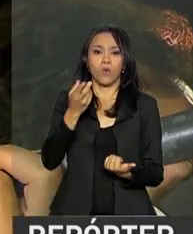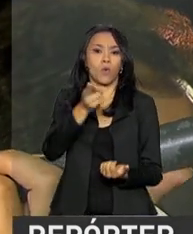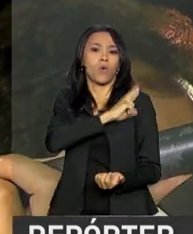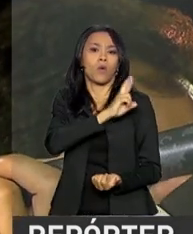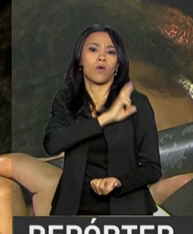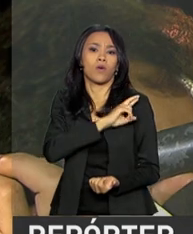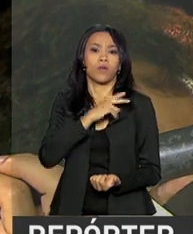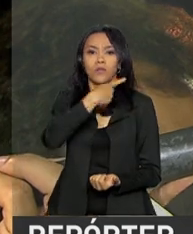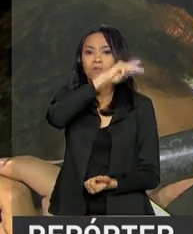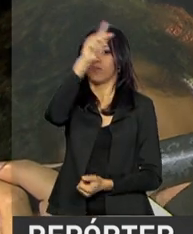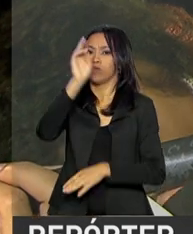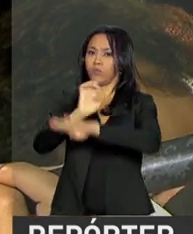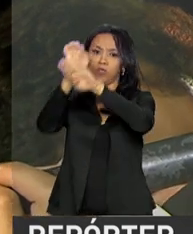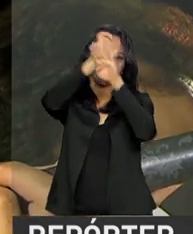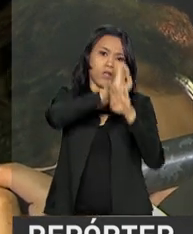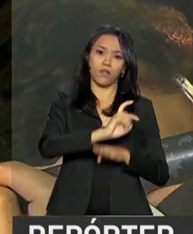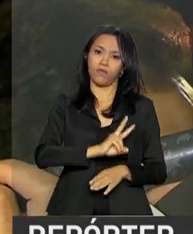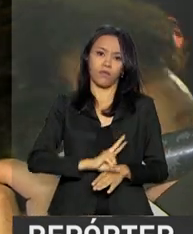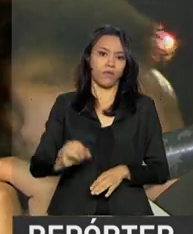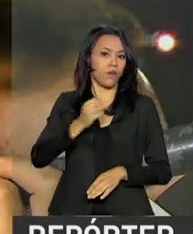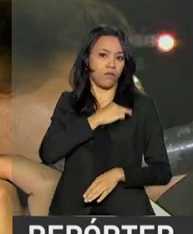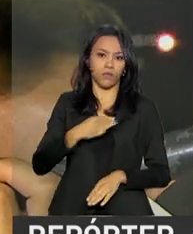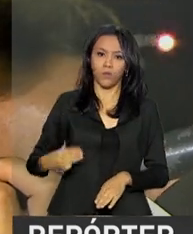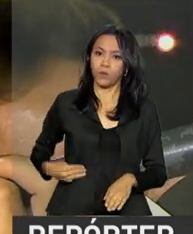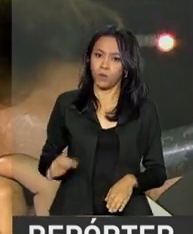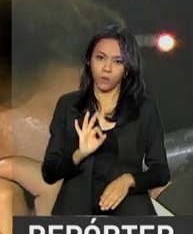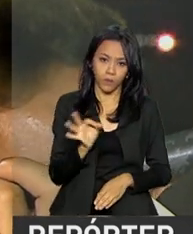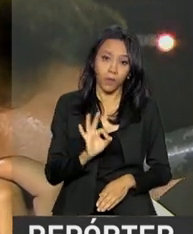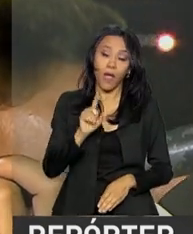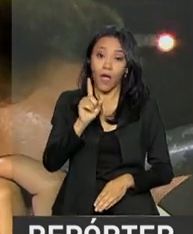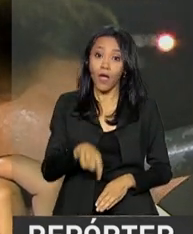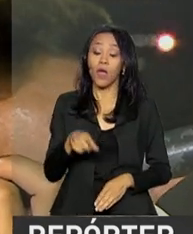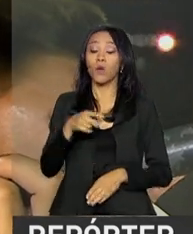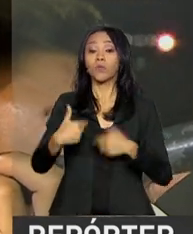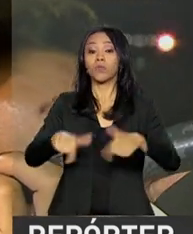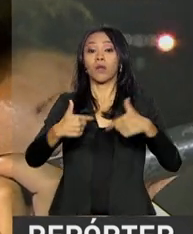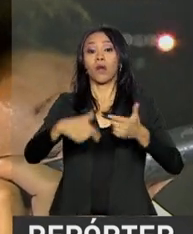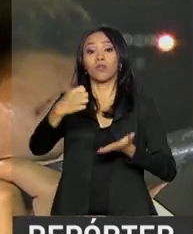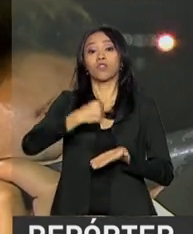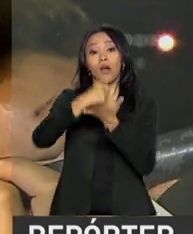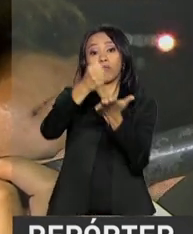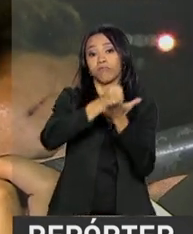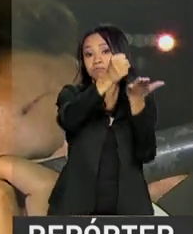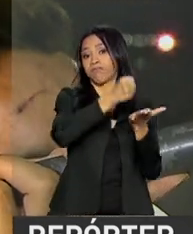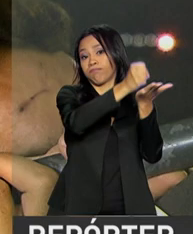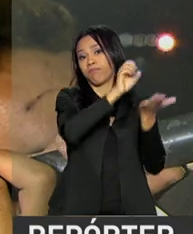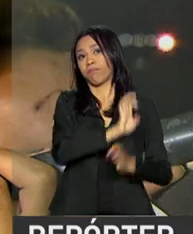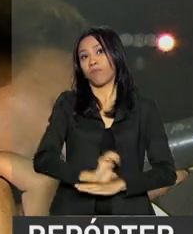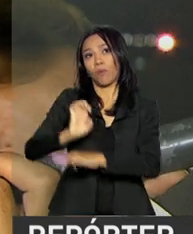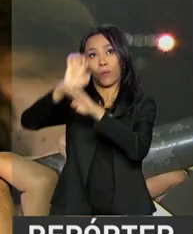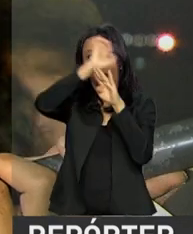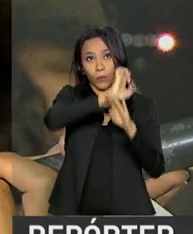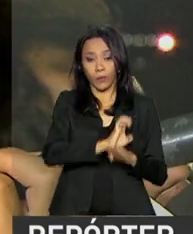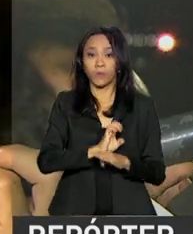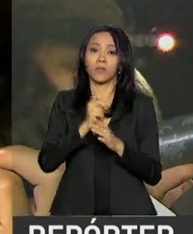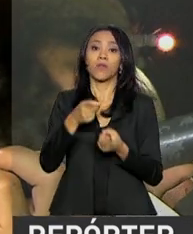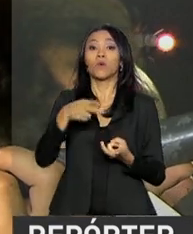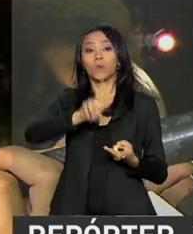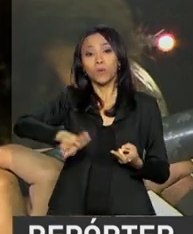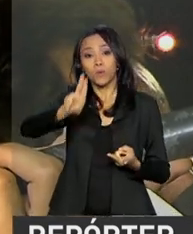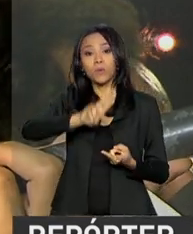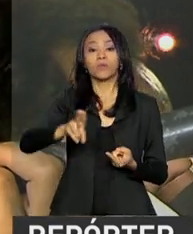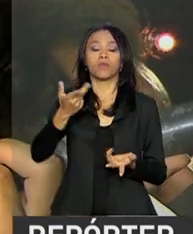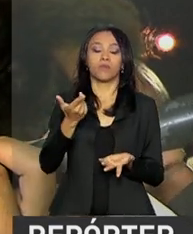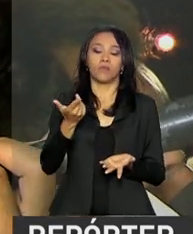competência constitucional do estado nem poderia é um trabalho de cooperação de ajustamento de e mails otimização de recursos